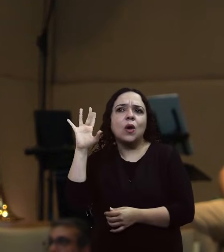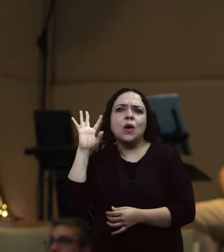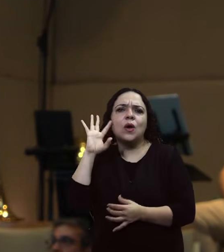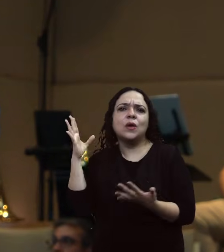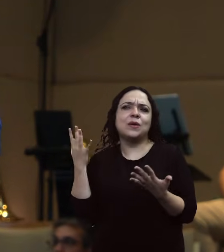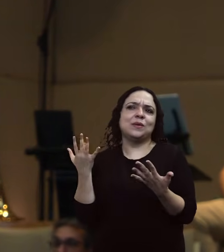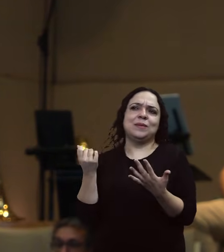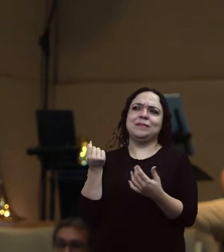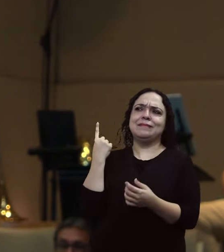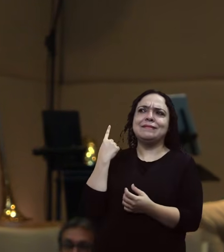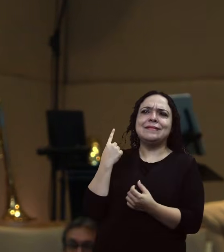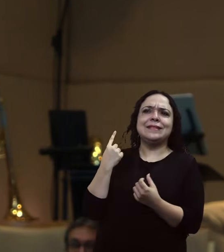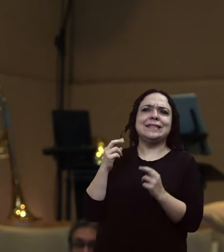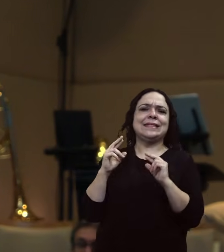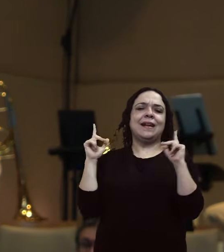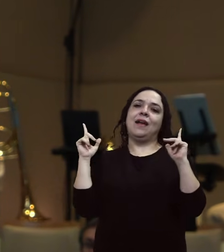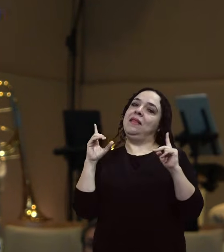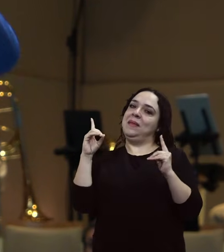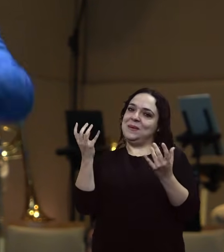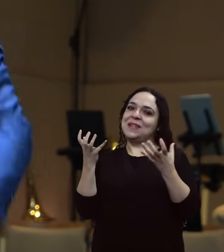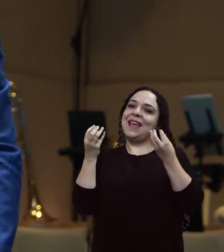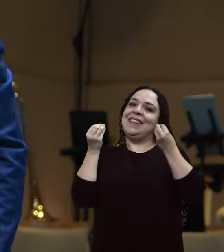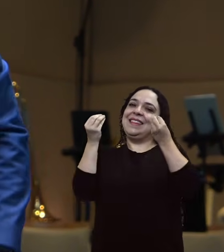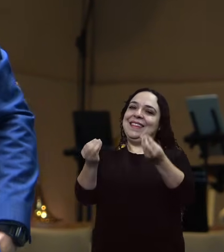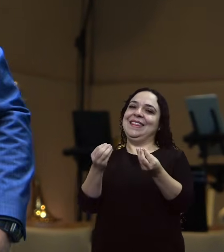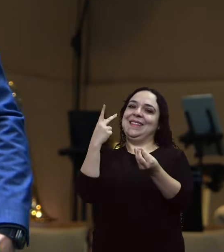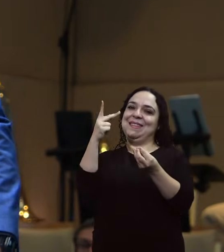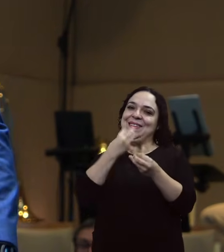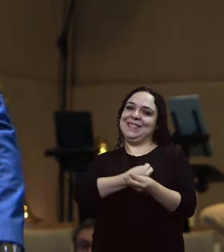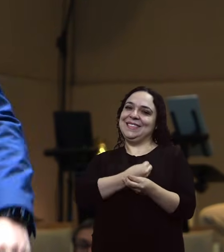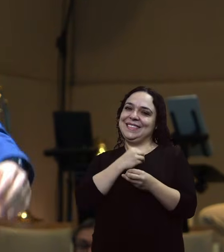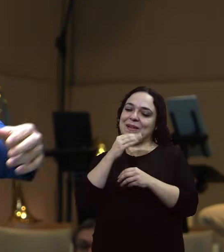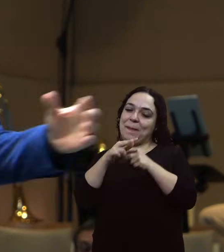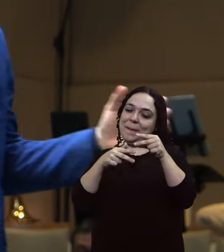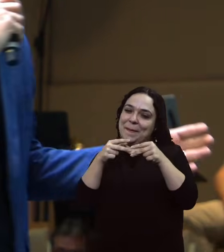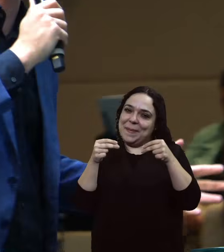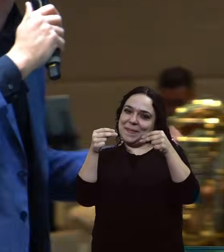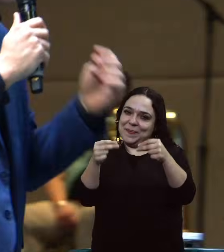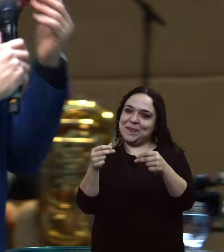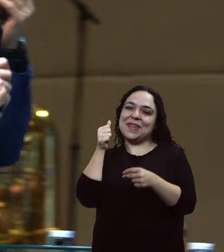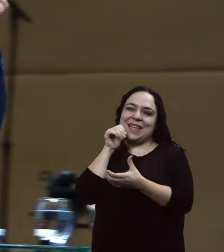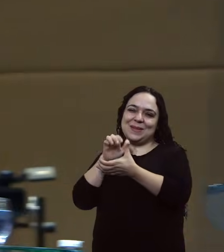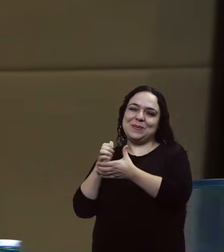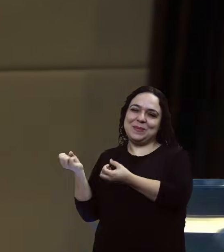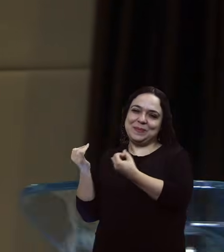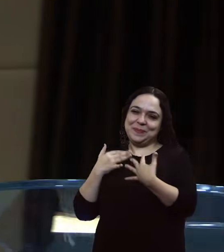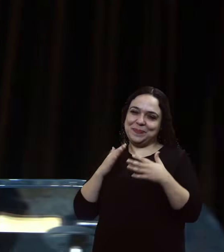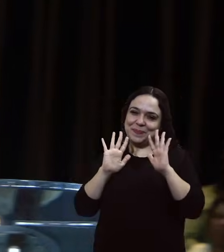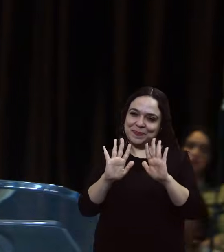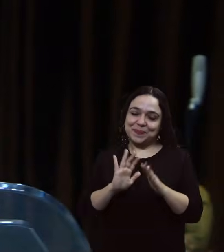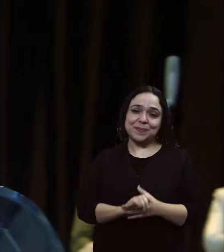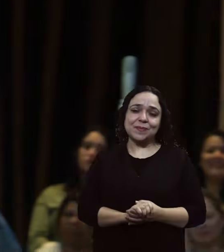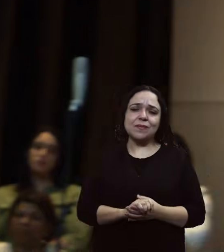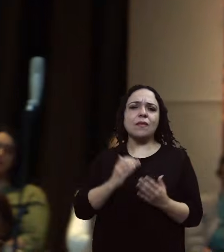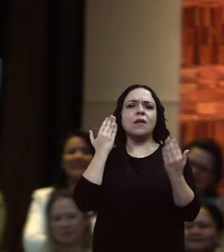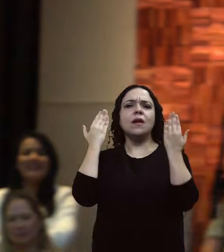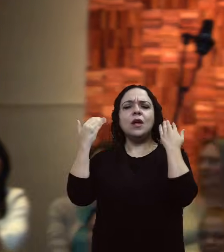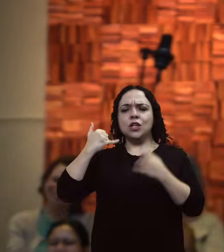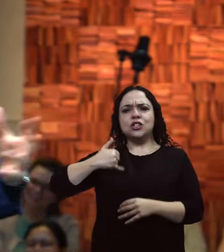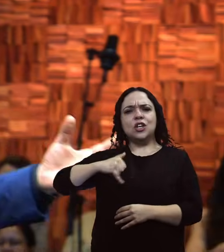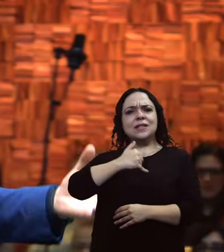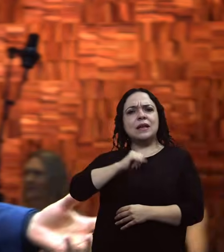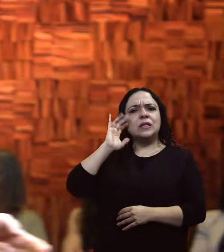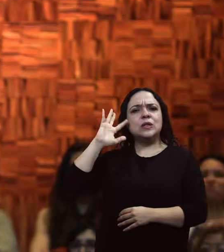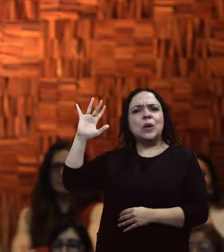estranhos assim, é porque Deus quer abençoar a tua vida. Bom, José tinha uns sonhos estranhos.